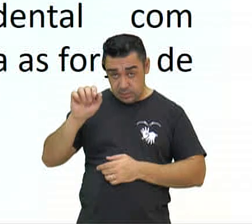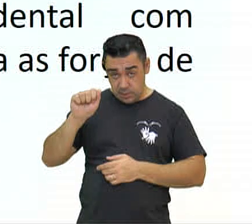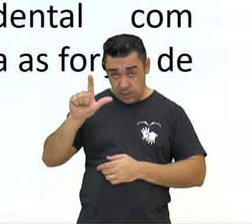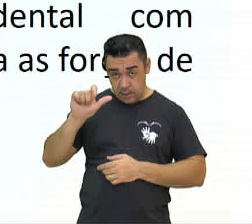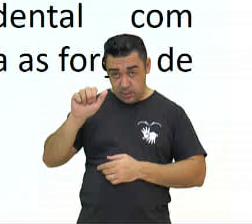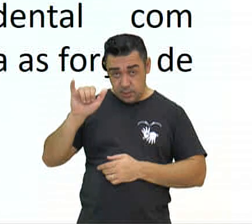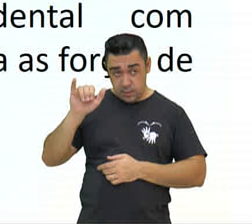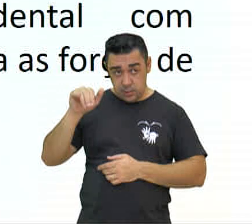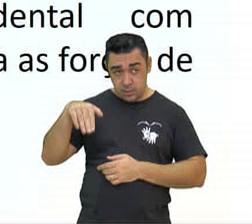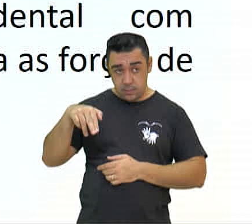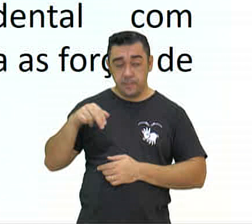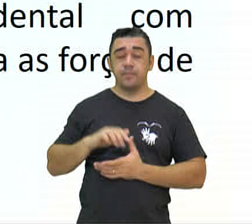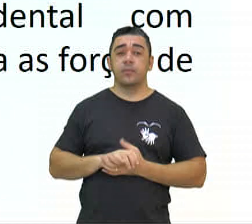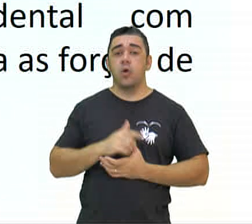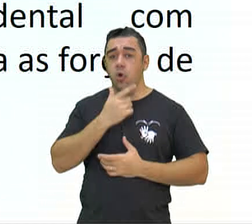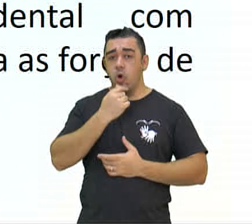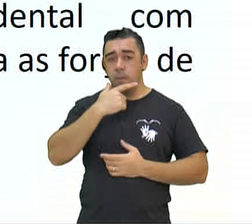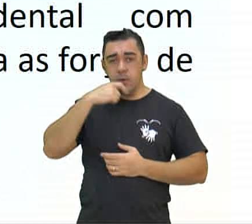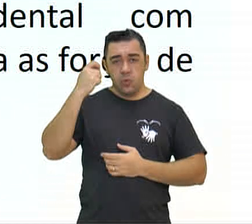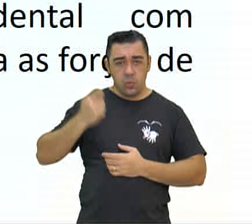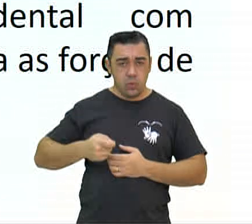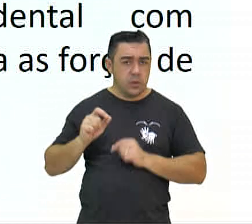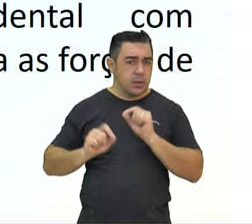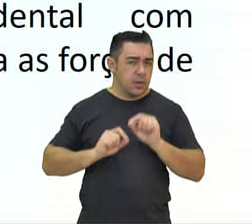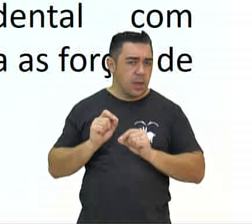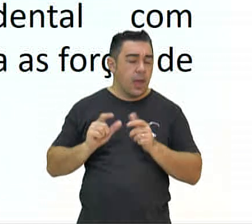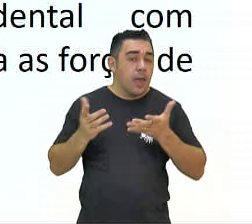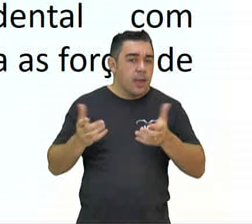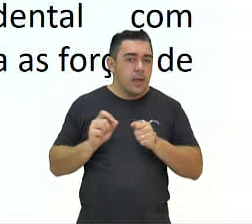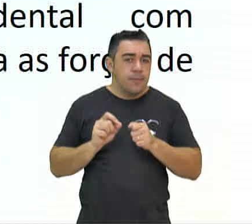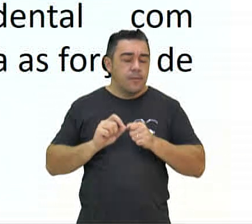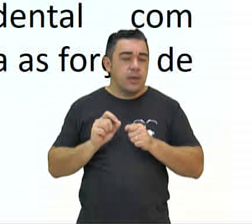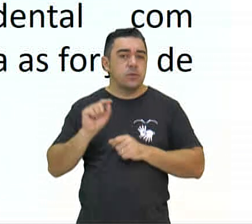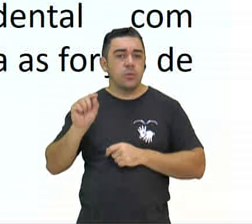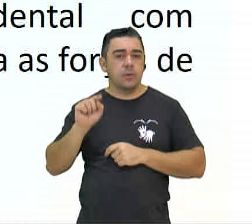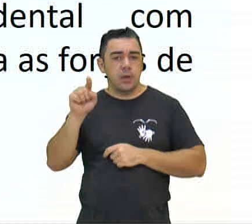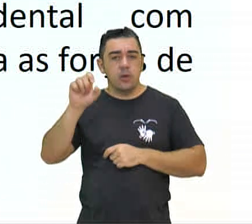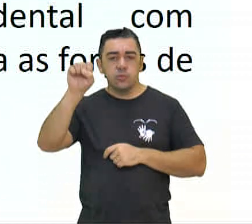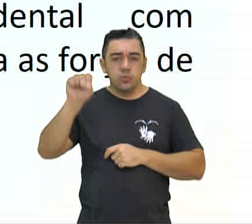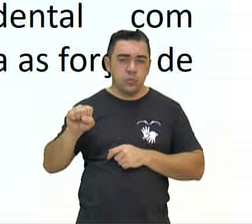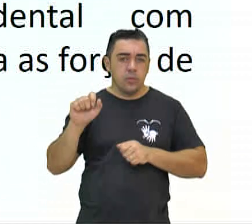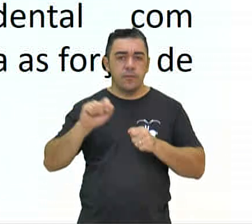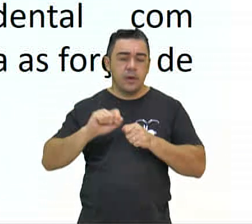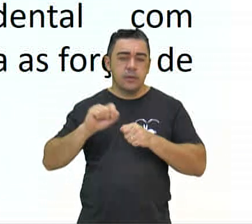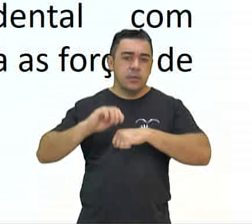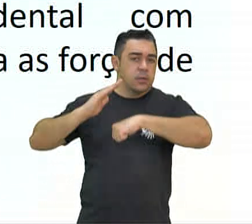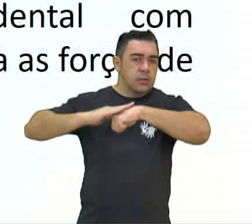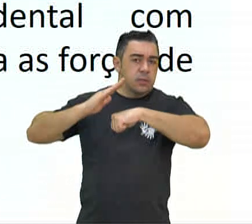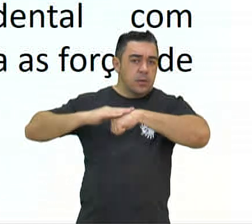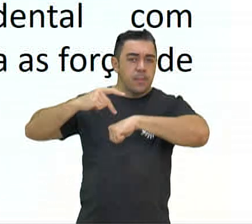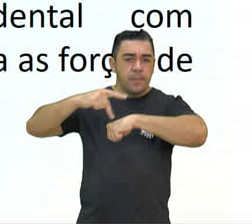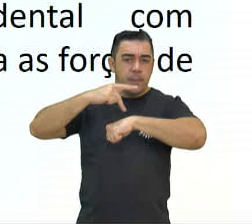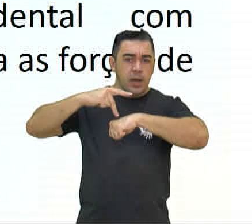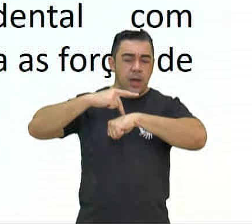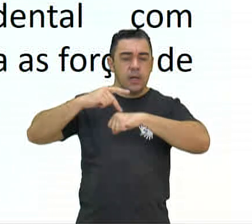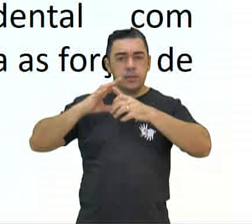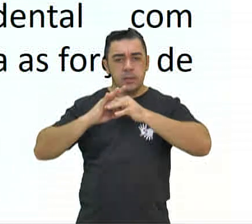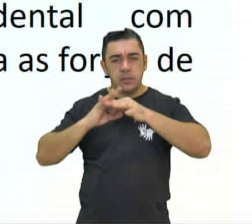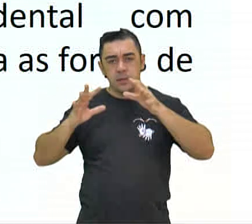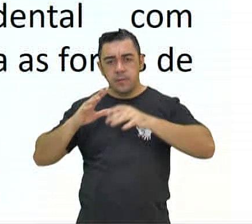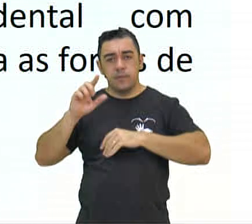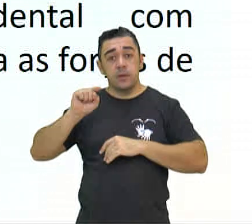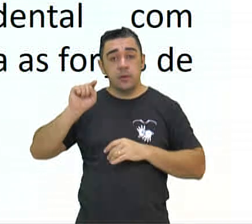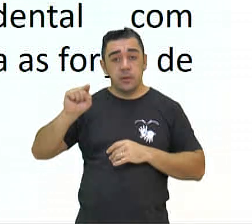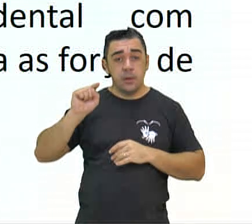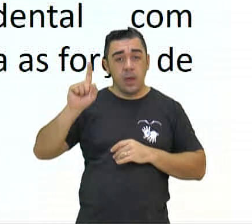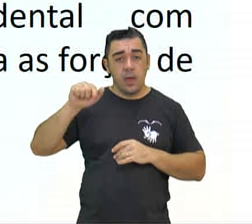em 1922 o território da Ossétia do Sul numa república autônoma da então União das Repúblicas Socialistas